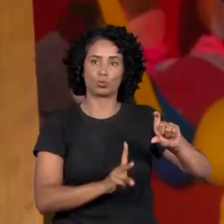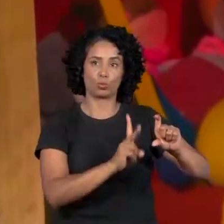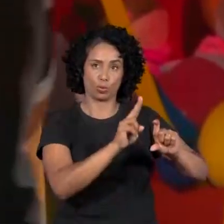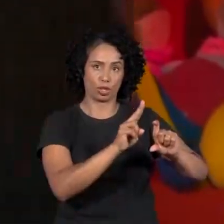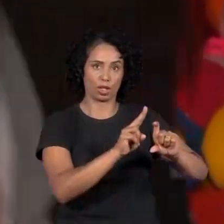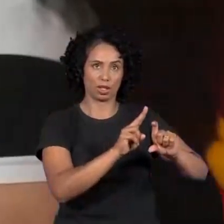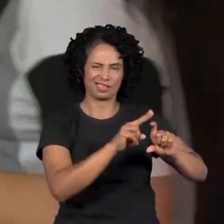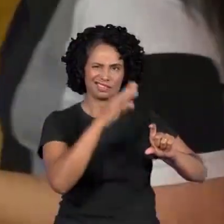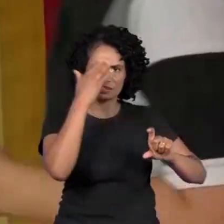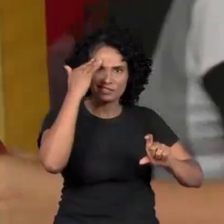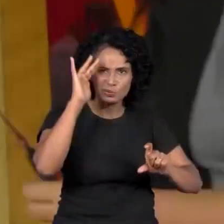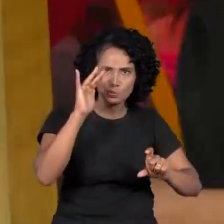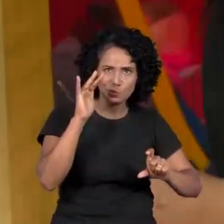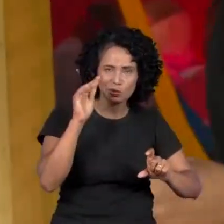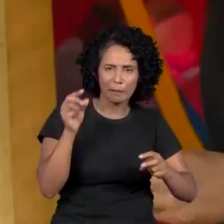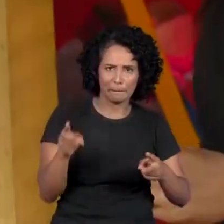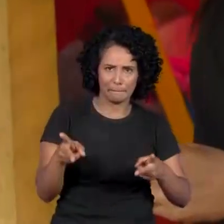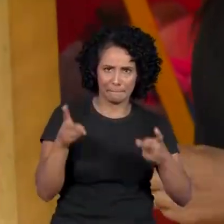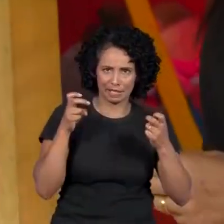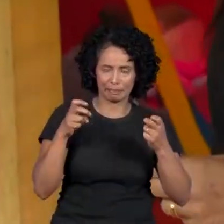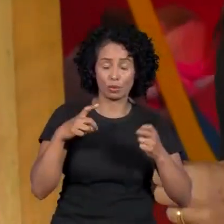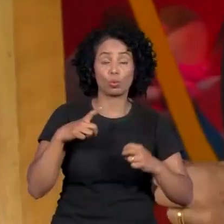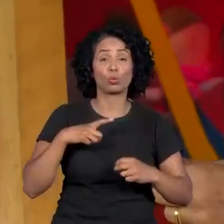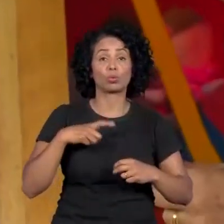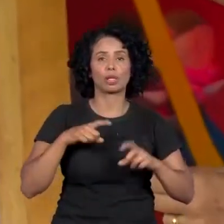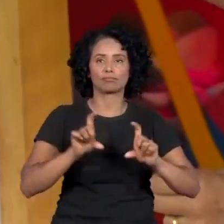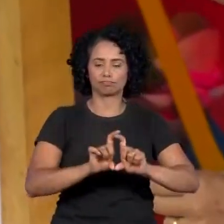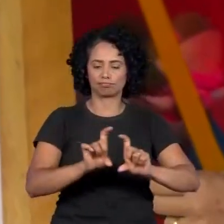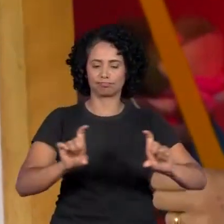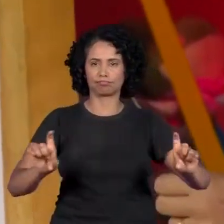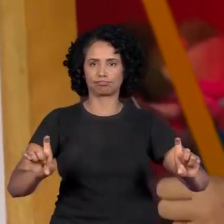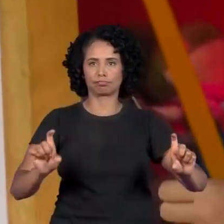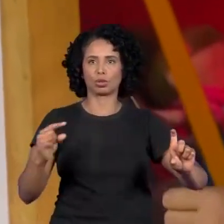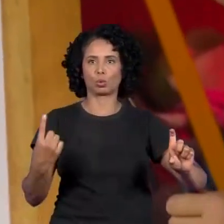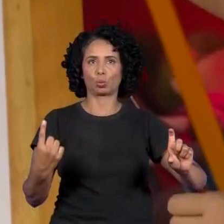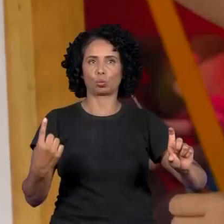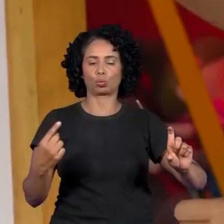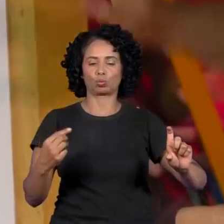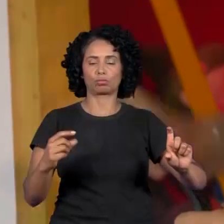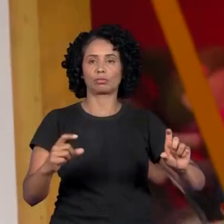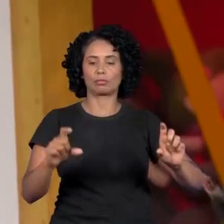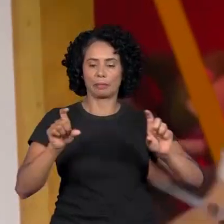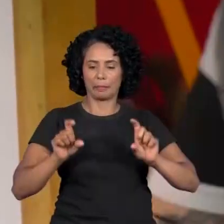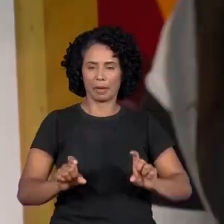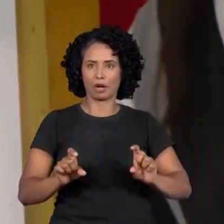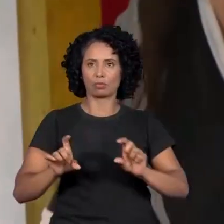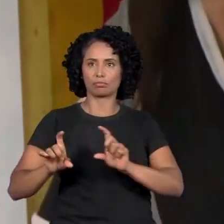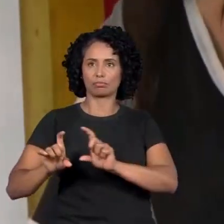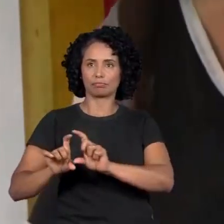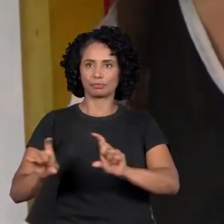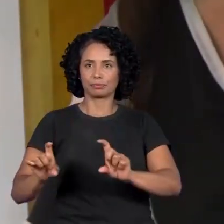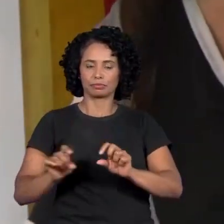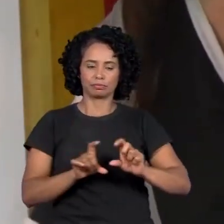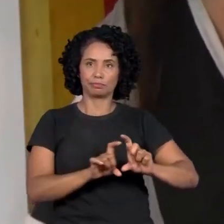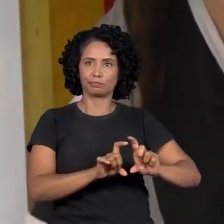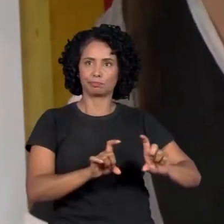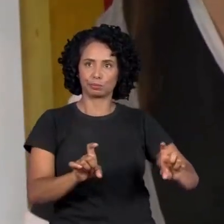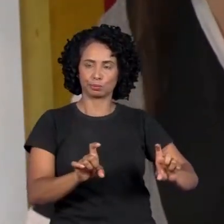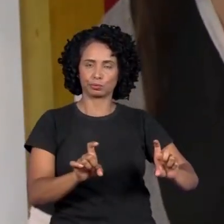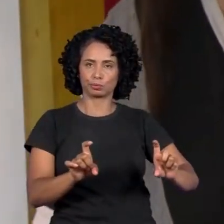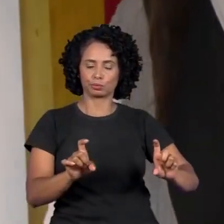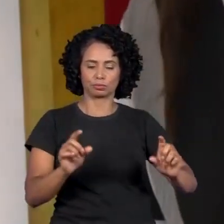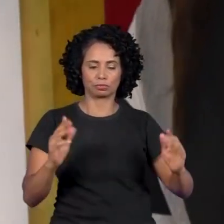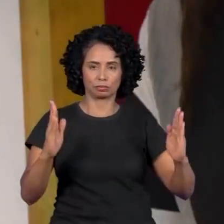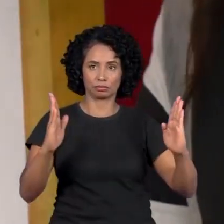Vocês estão vendo que a tira ela tem o mesmo tamanho? Então, eu vou usar 4 tiras do mesmo tamanho